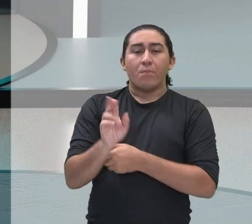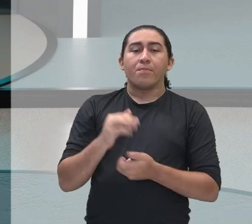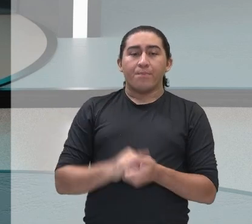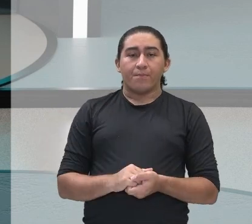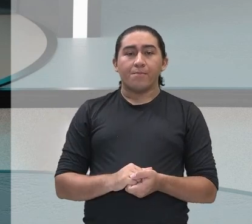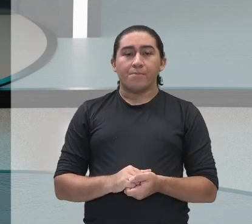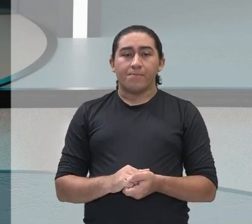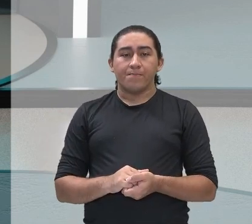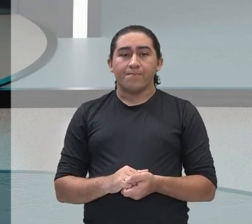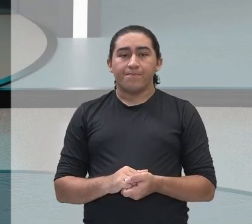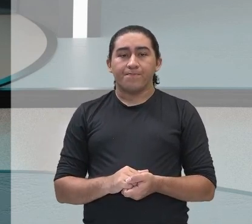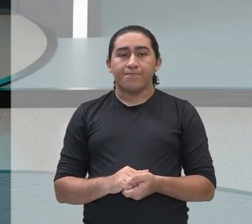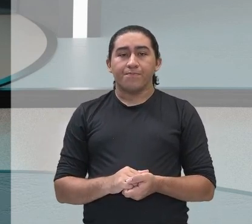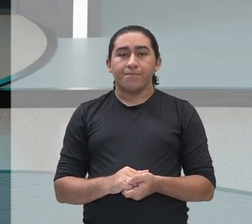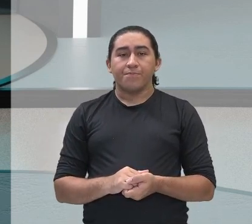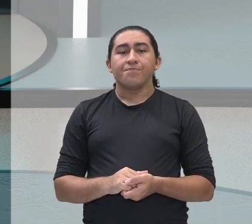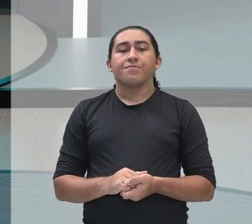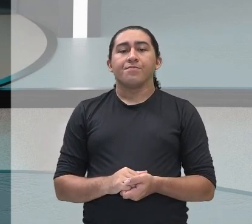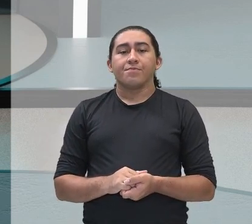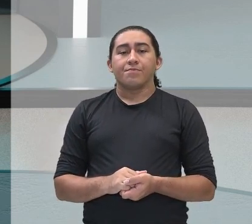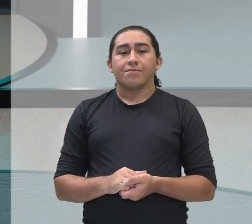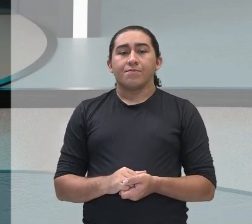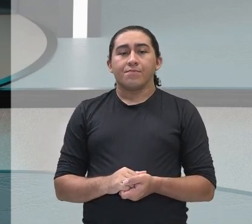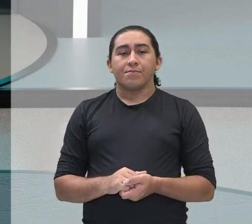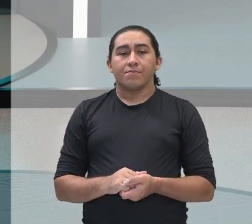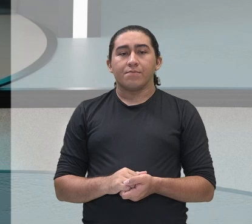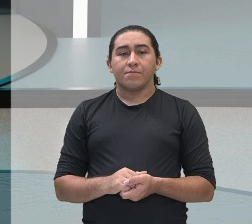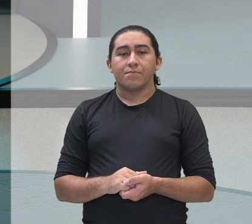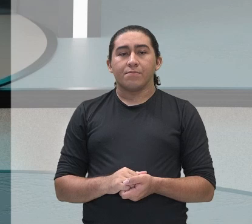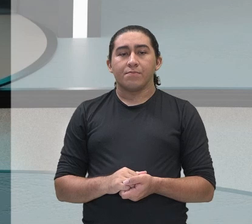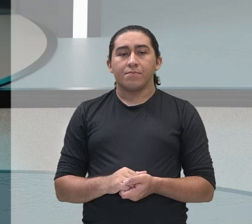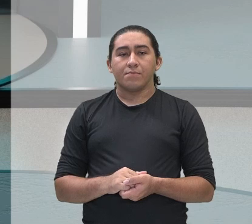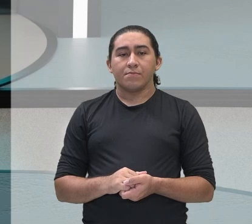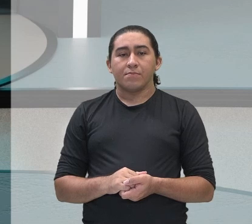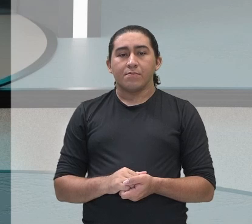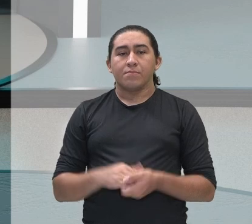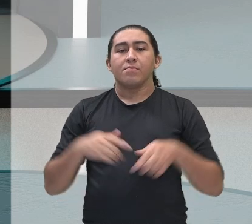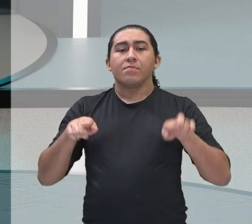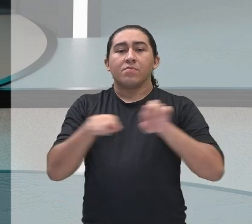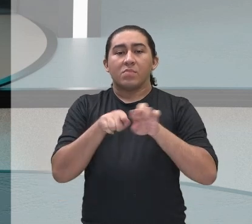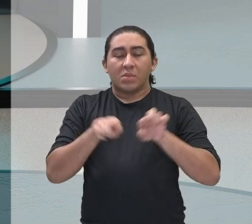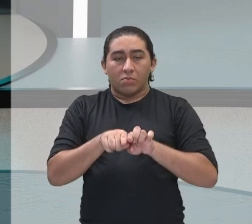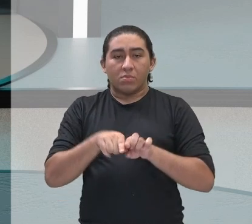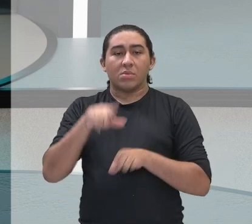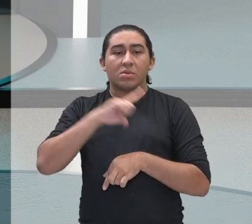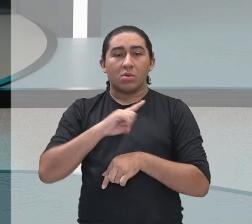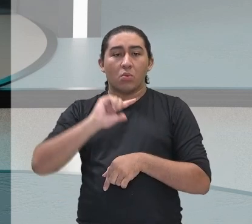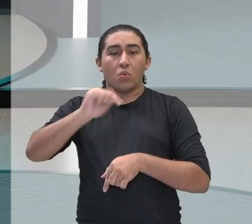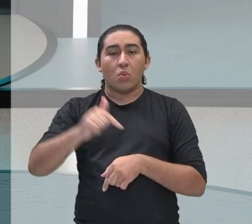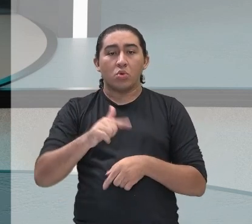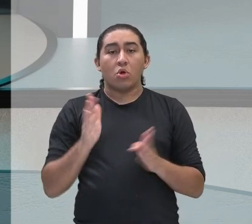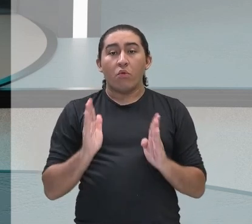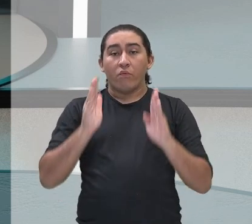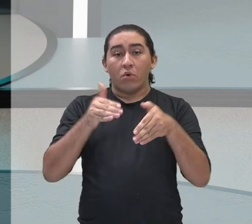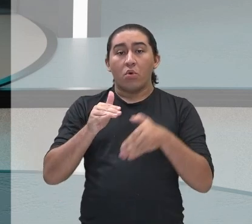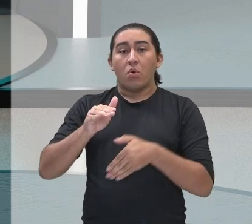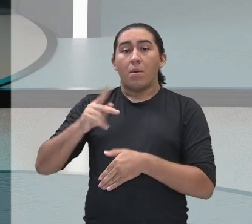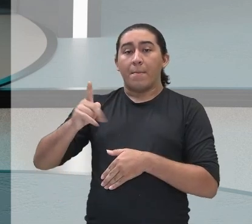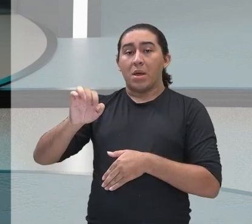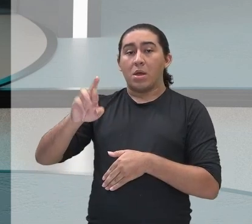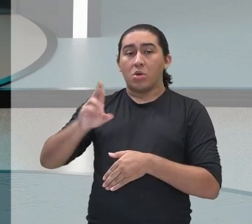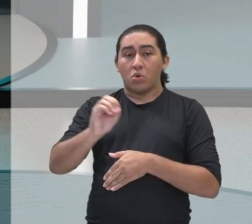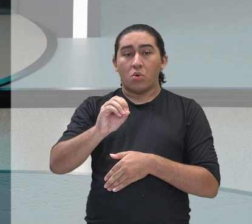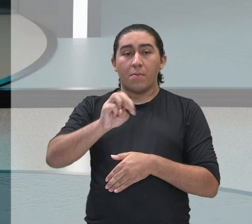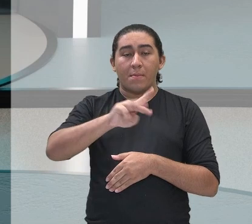vulgarmente chamamos o Brasil de Pero de Magalhães Gândavo. Esse eu dou uma ênfase, porque eu li o